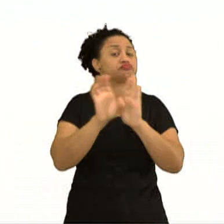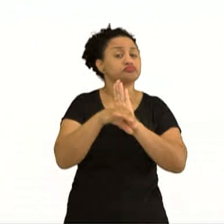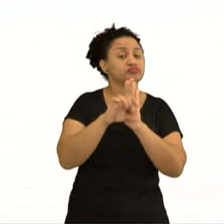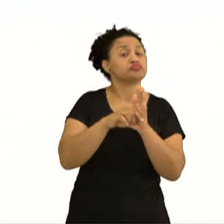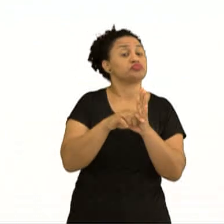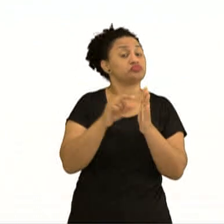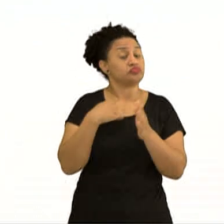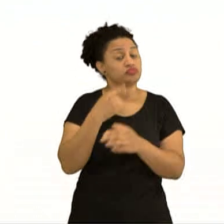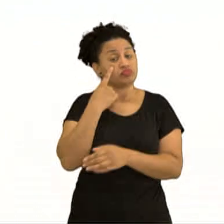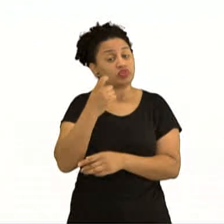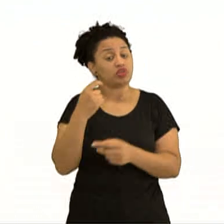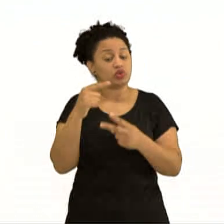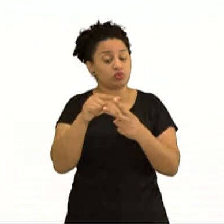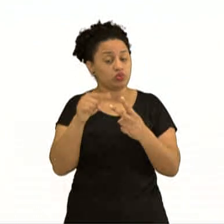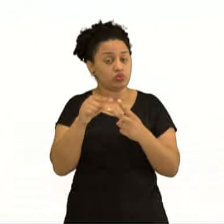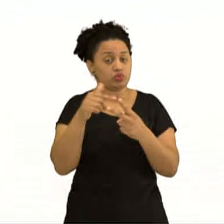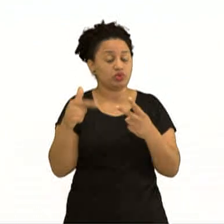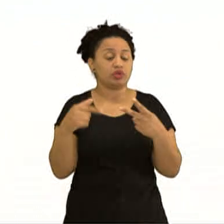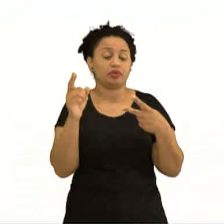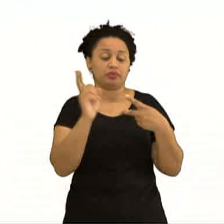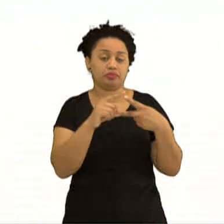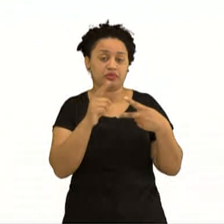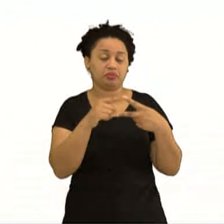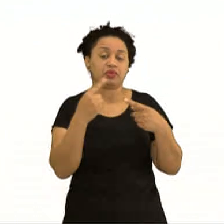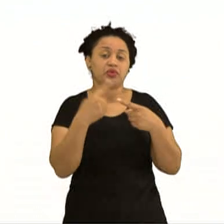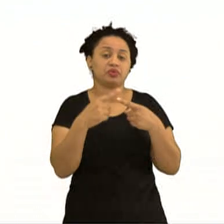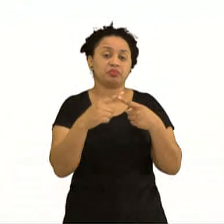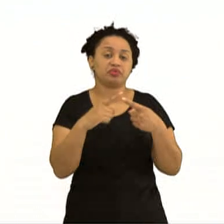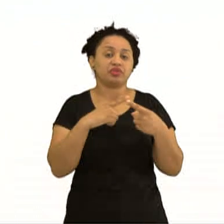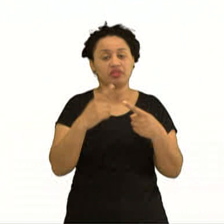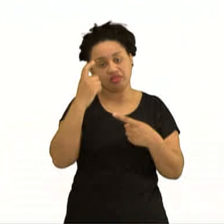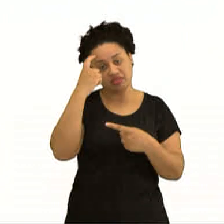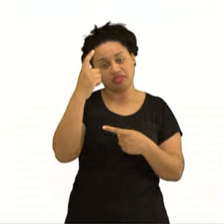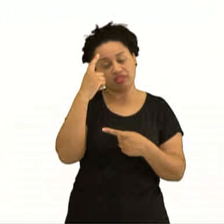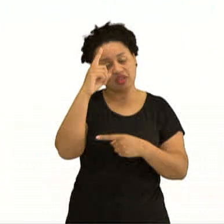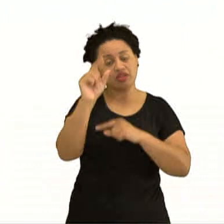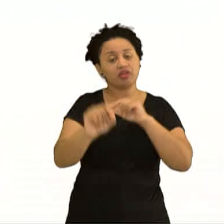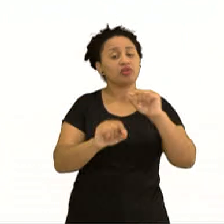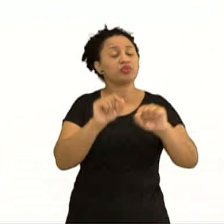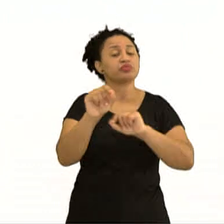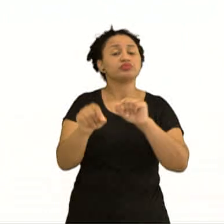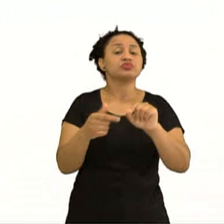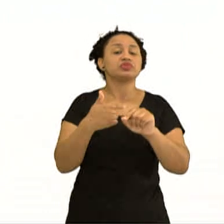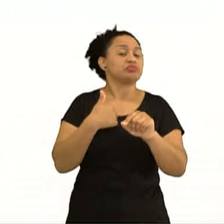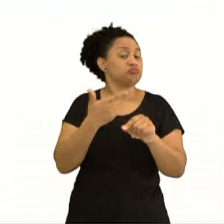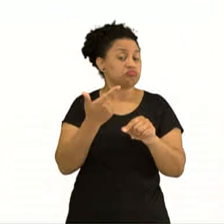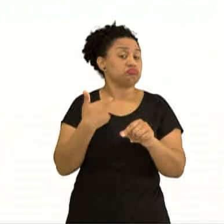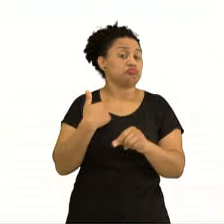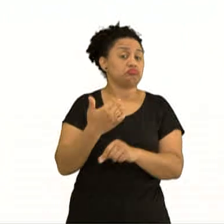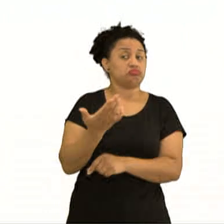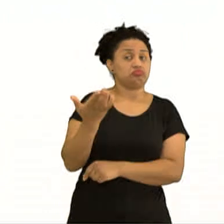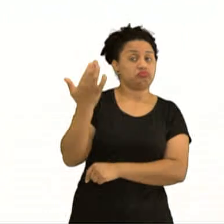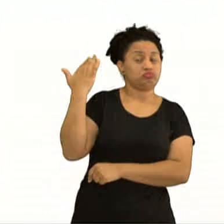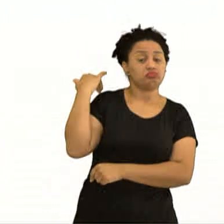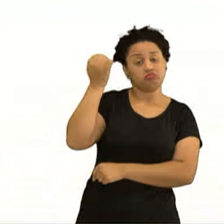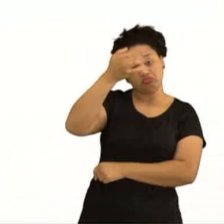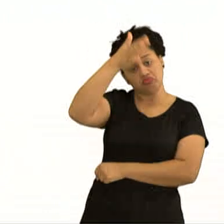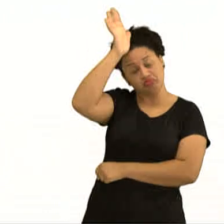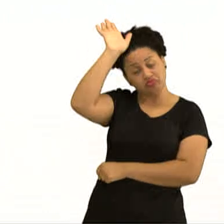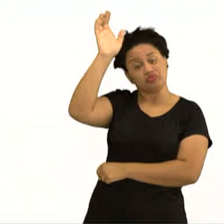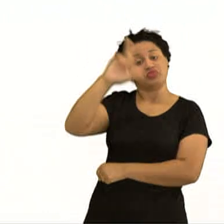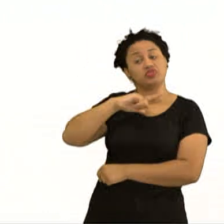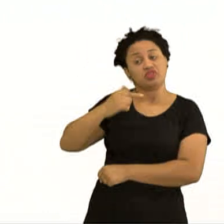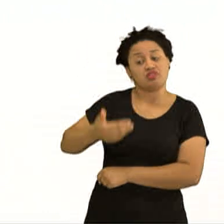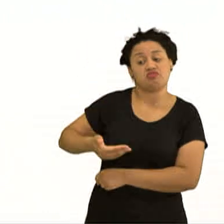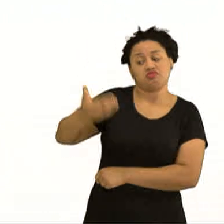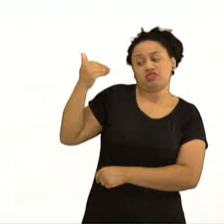dois motivos. Primeiro, por causa da ideia pouco familiar de que mesmo Roma Antiga tinha um antes,